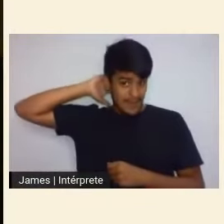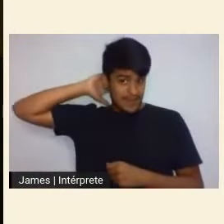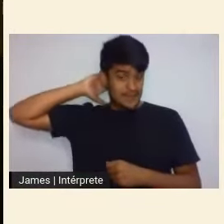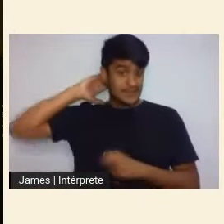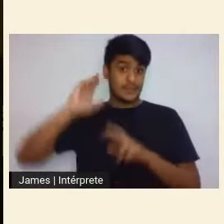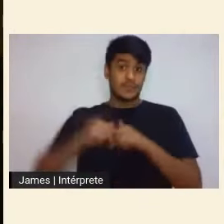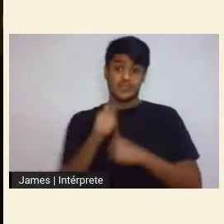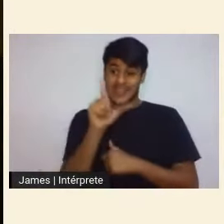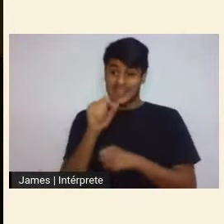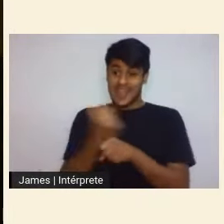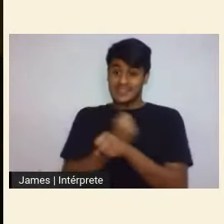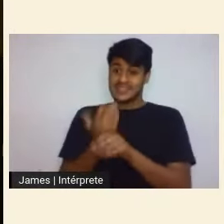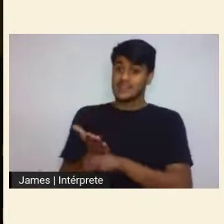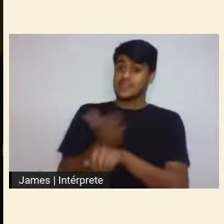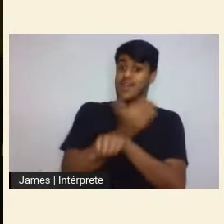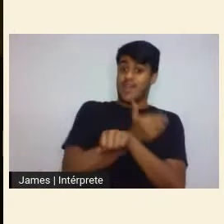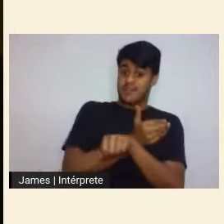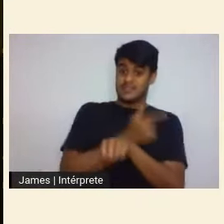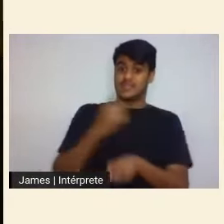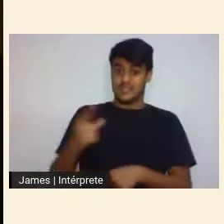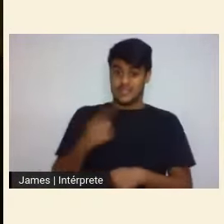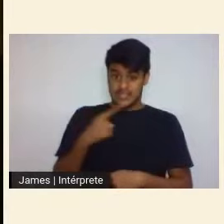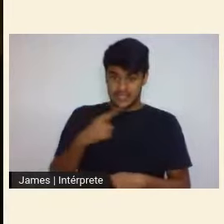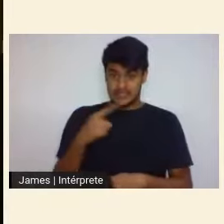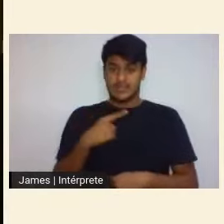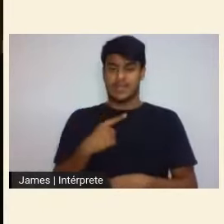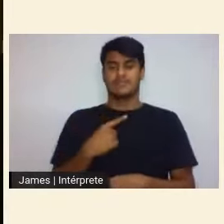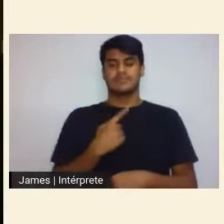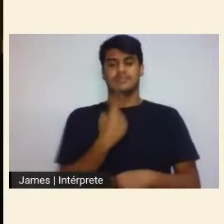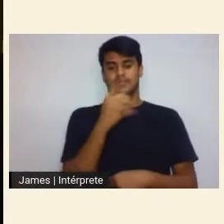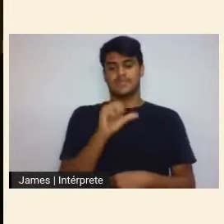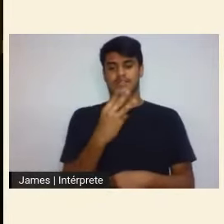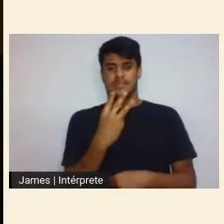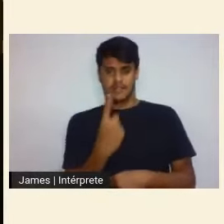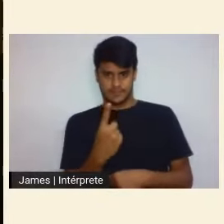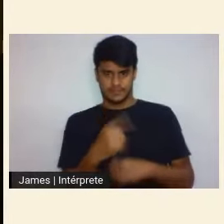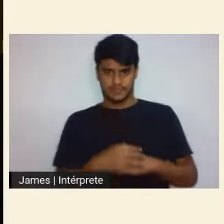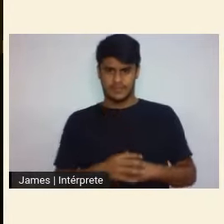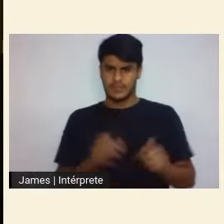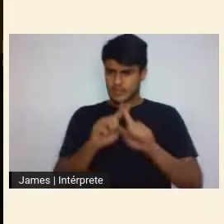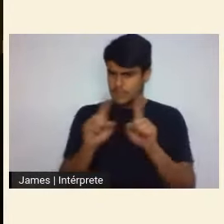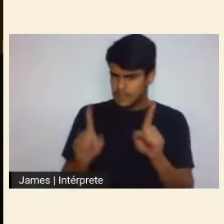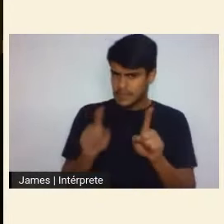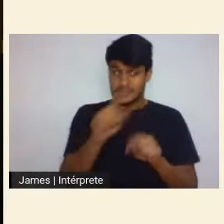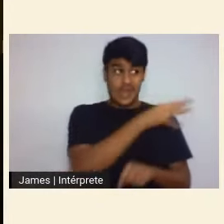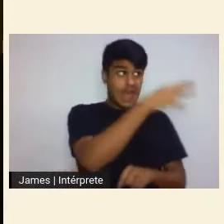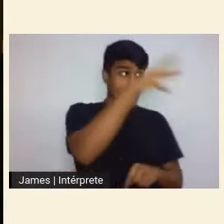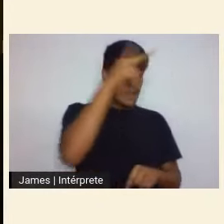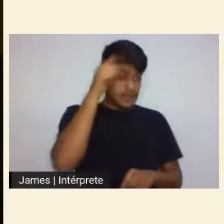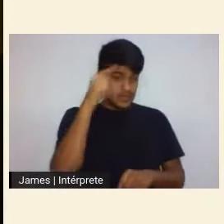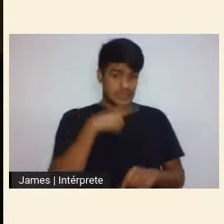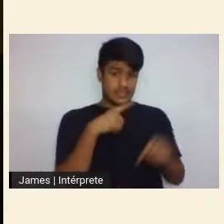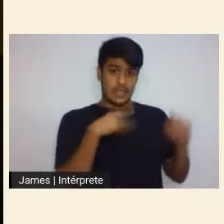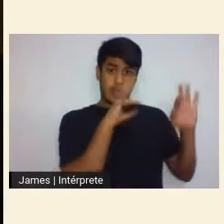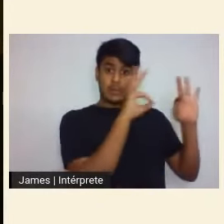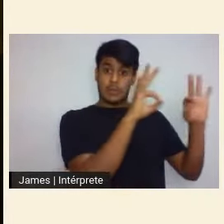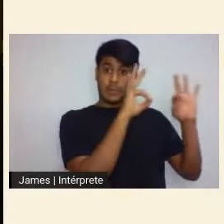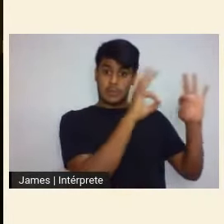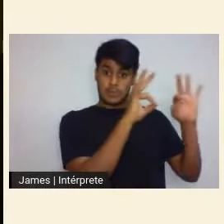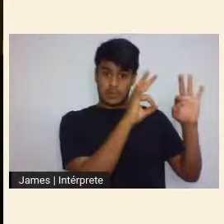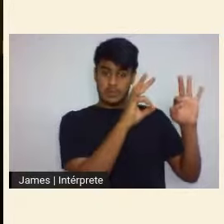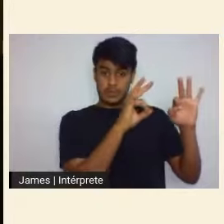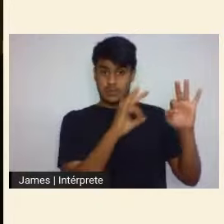10 anos antes de sua publicação, em 1931. Mas se a Amazônia é tema privilegiado, os